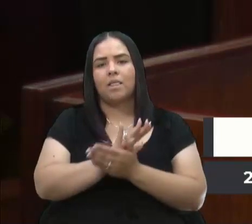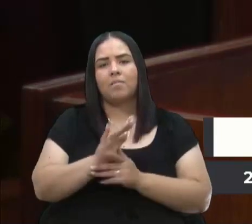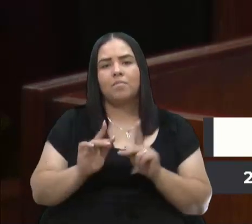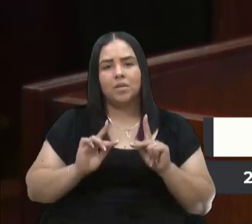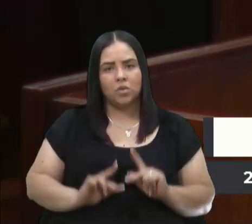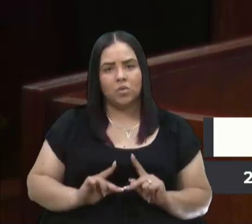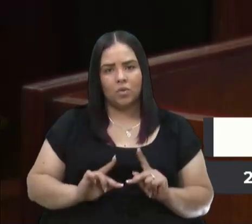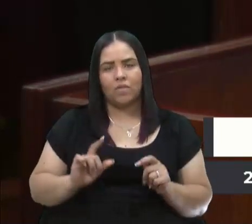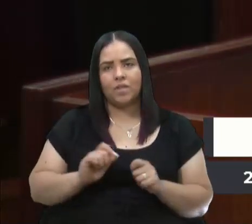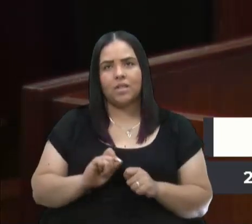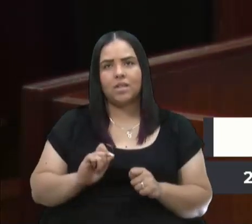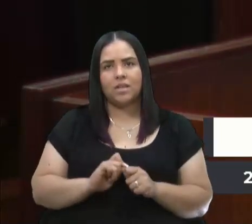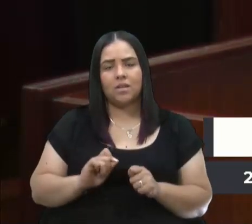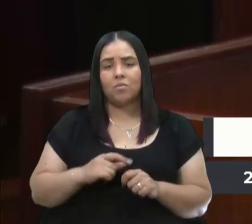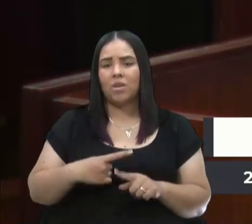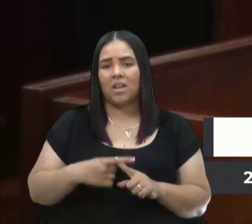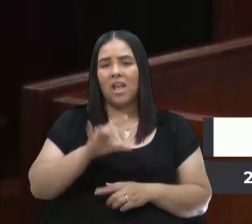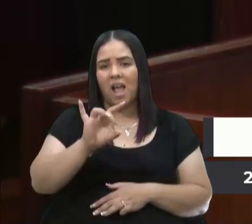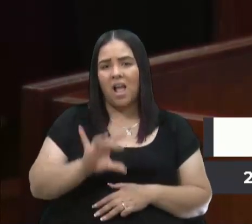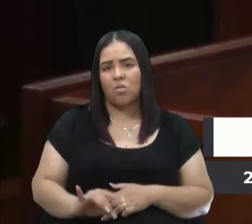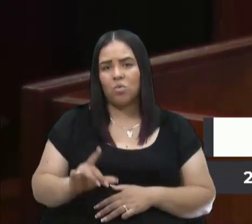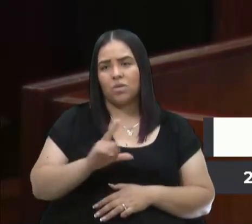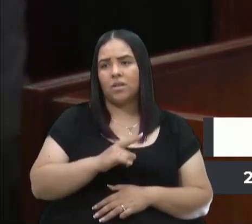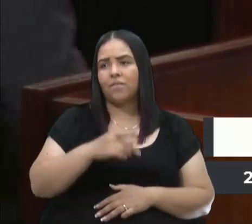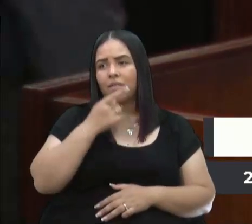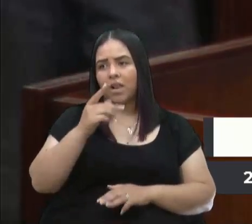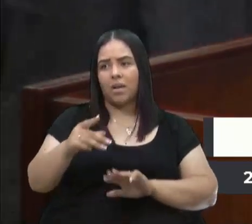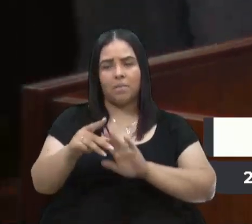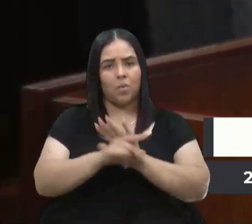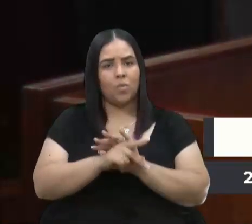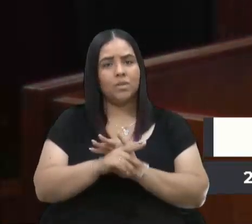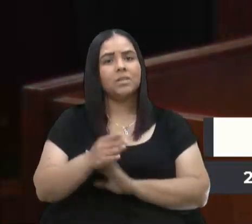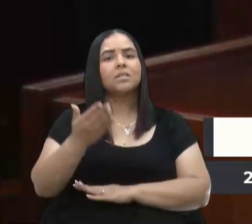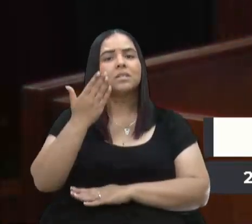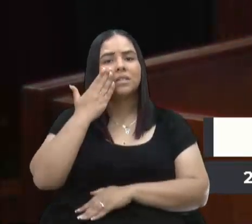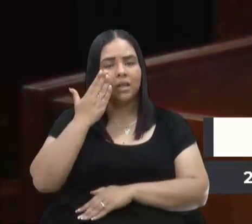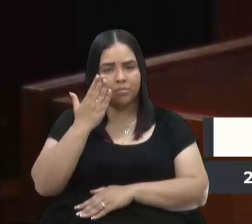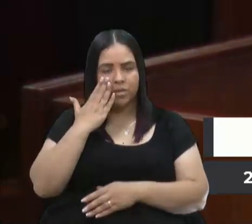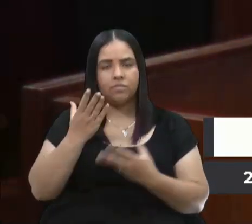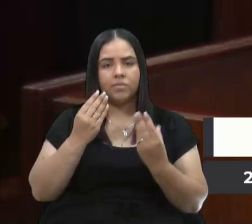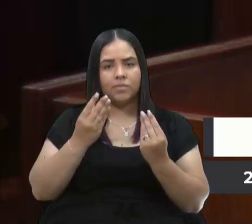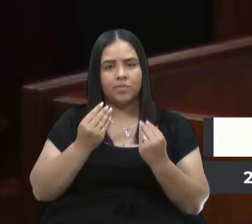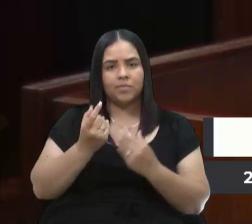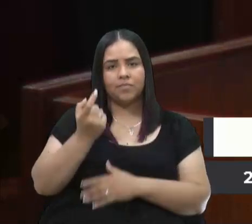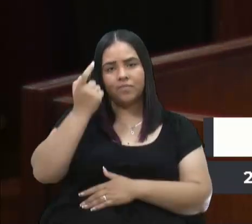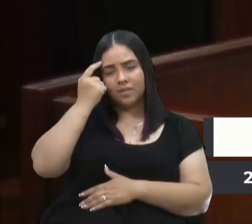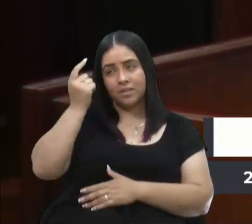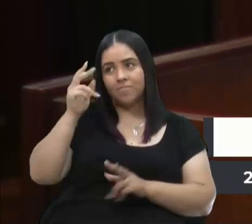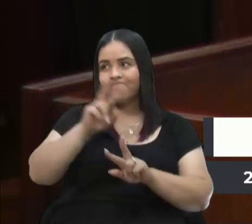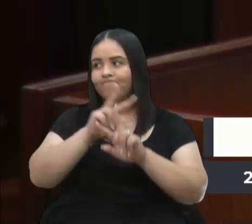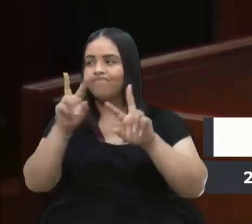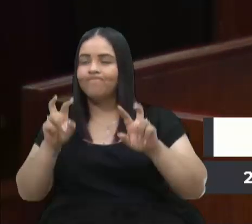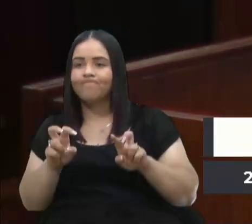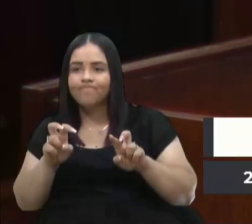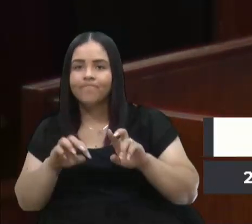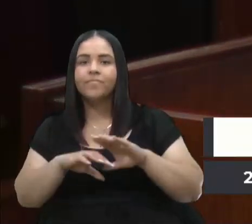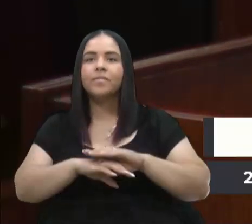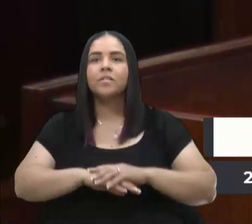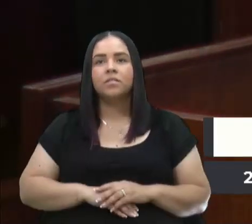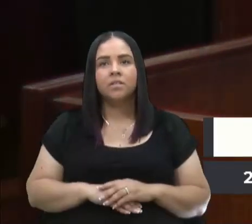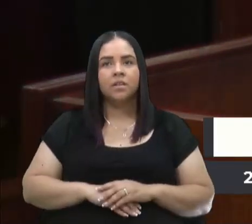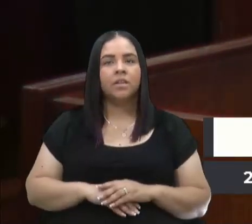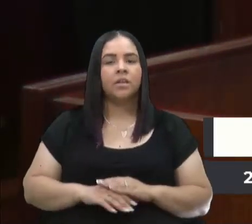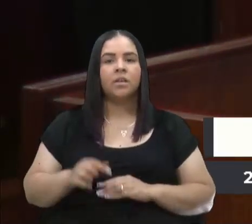sei que cada um aqui tem o seu posicionamento, sei que muito tem se pensado sobre isso